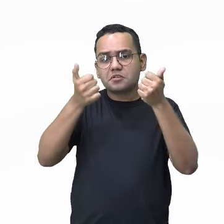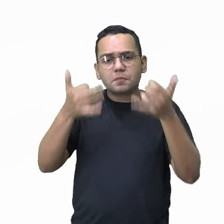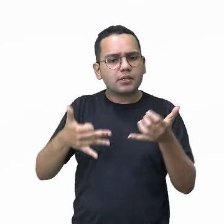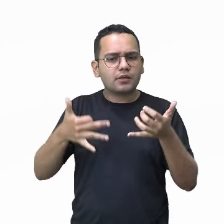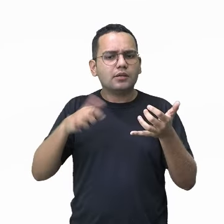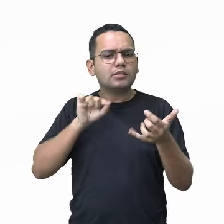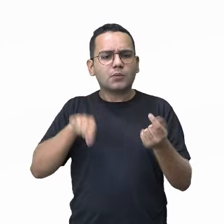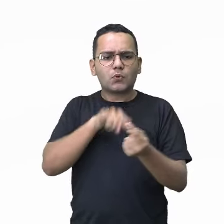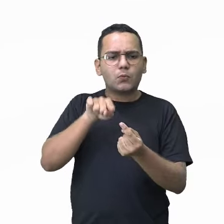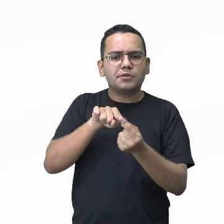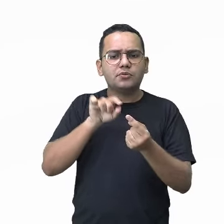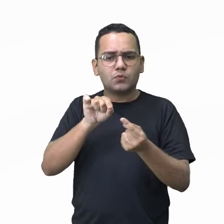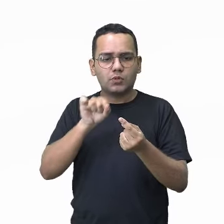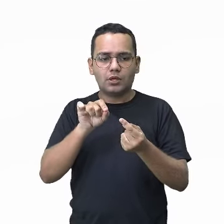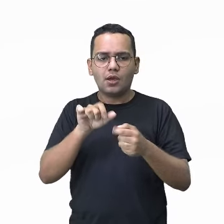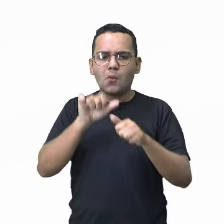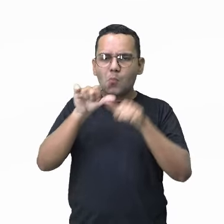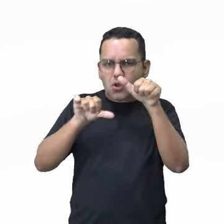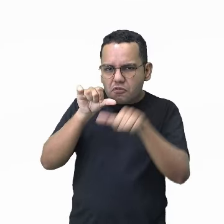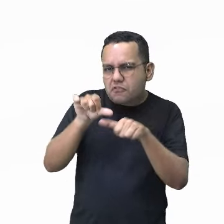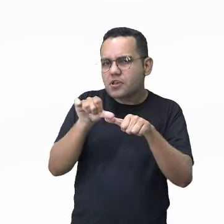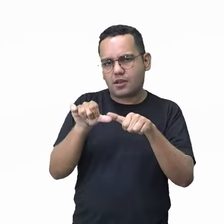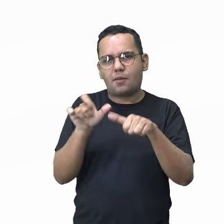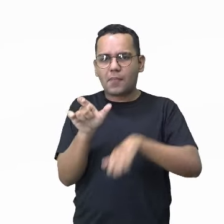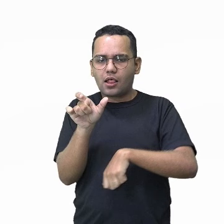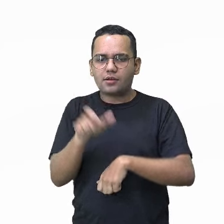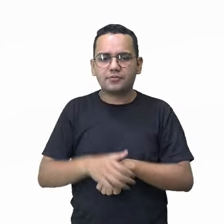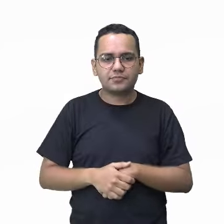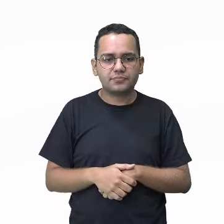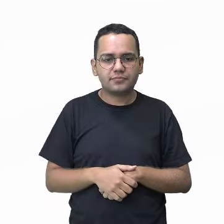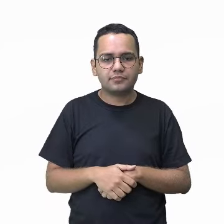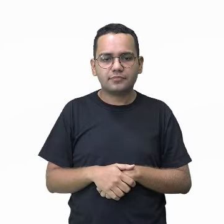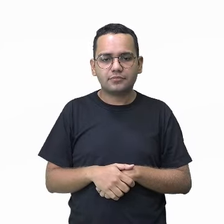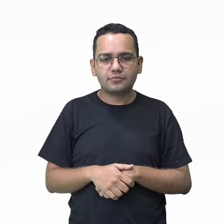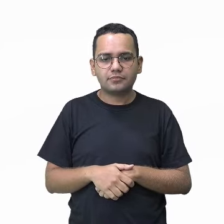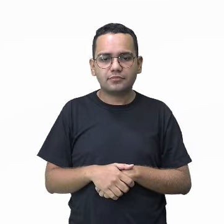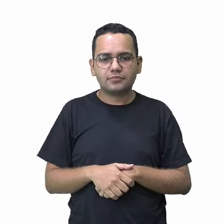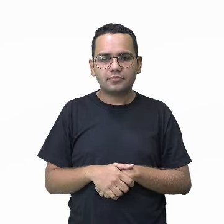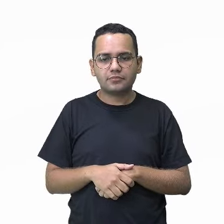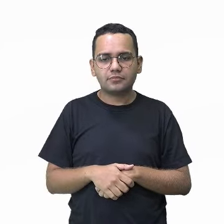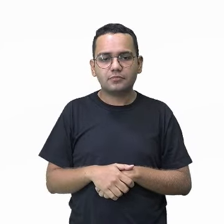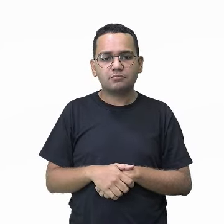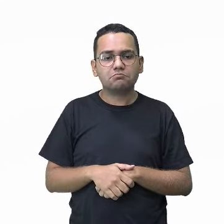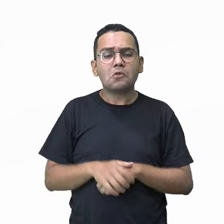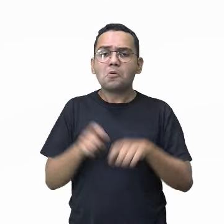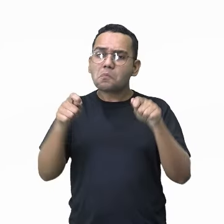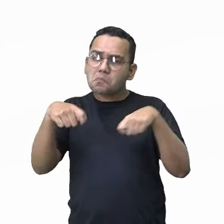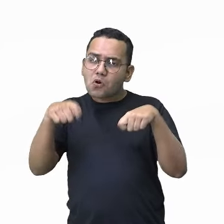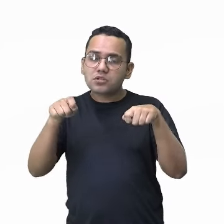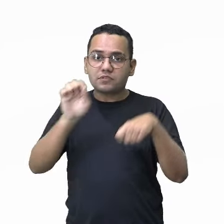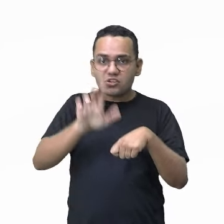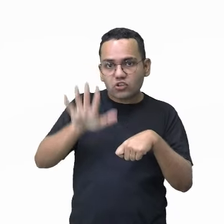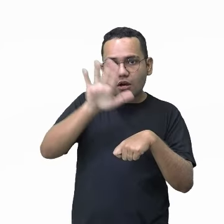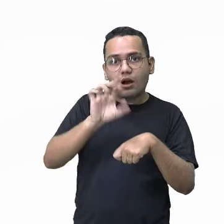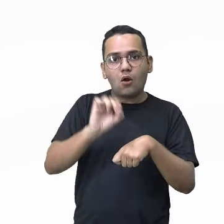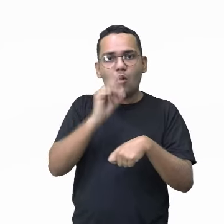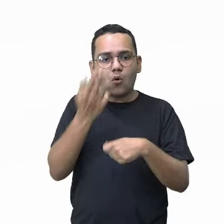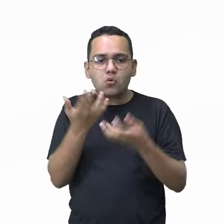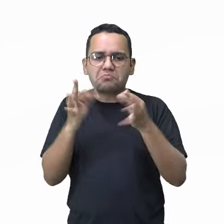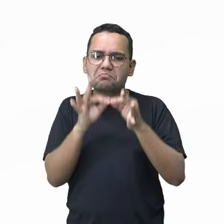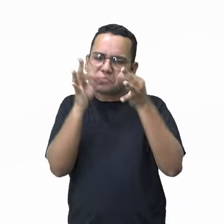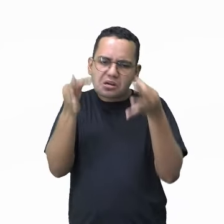tem o papel de modificar um termo generalizando ou simplesmente tá sendo um